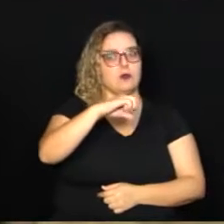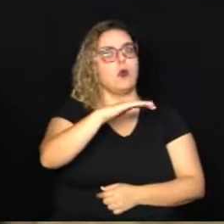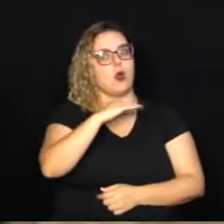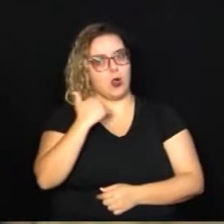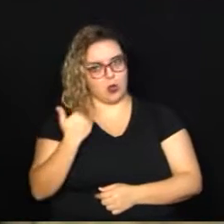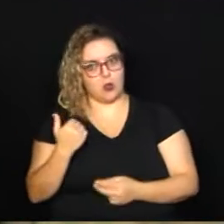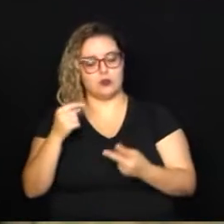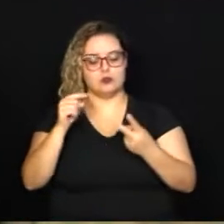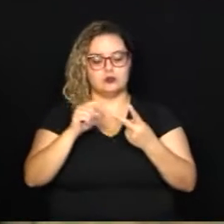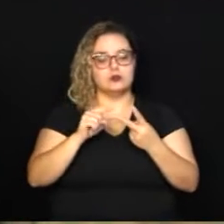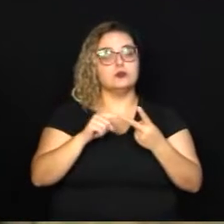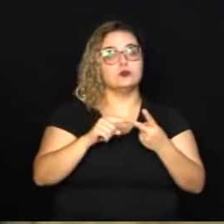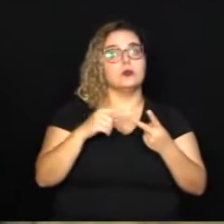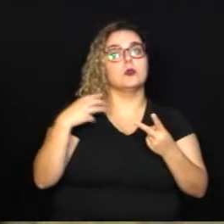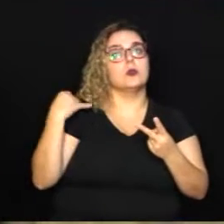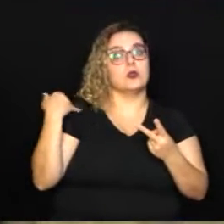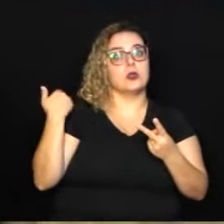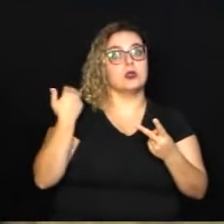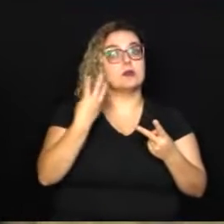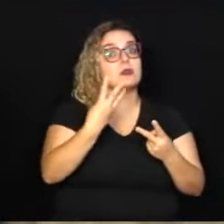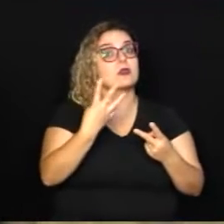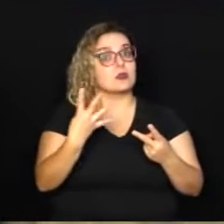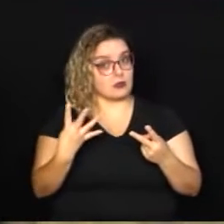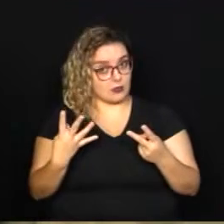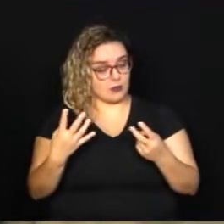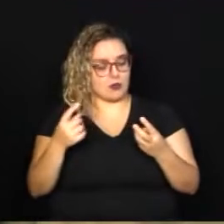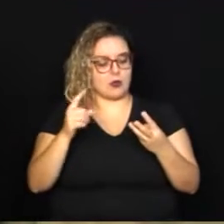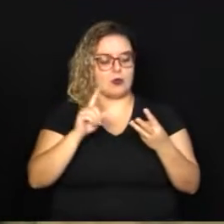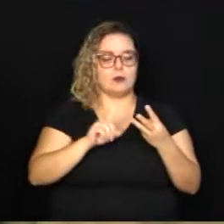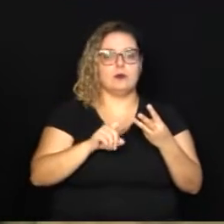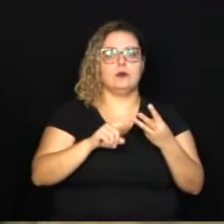um outro de 34 anos,